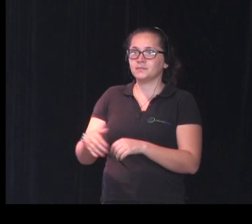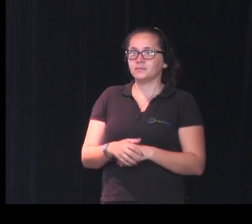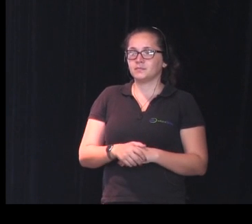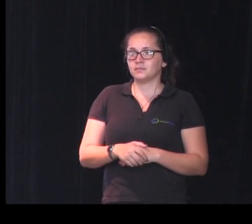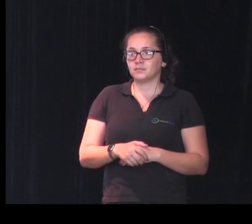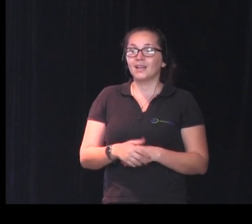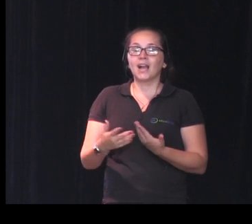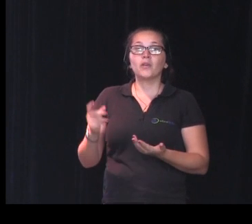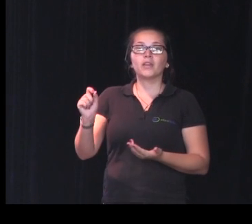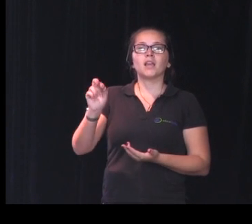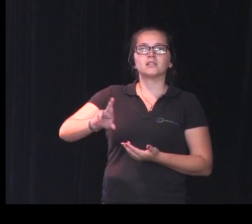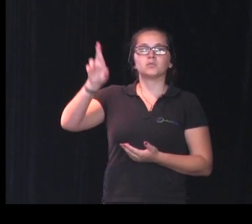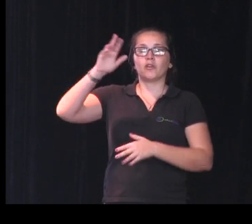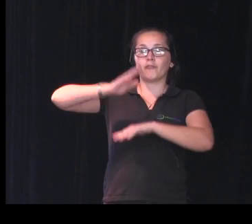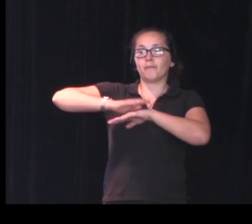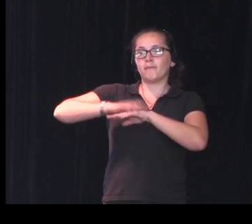de dois